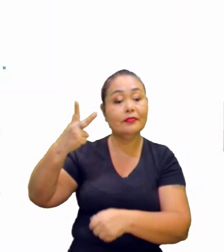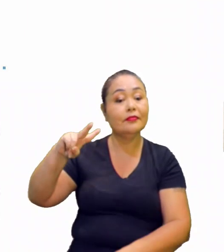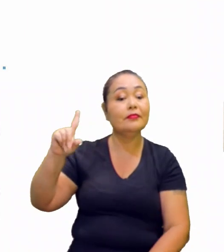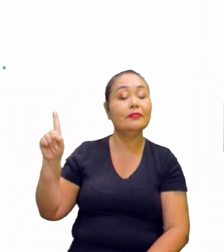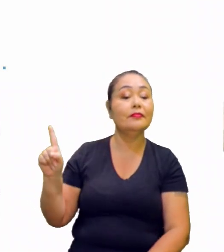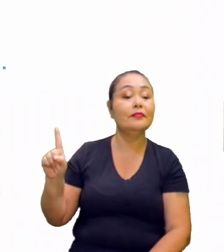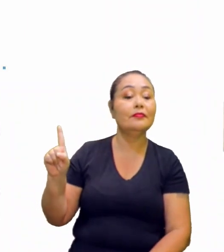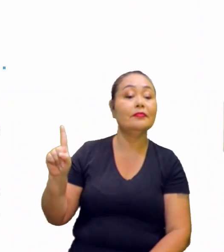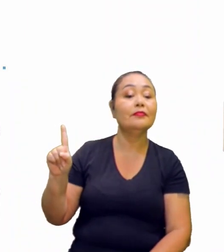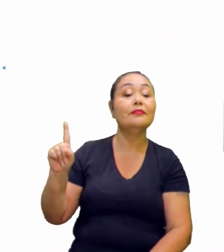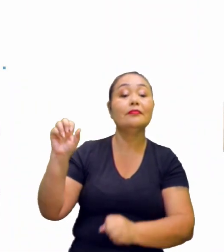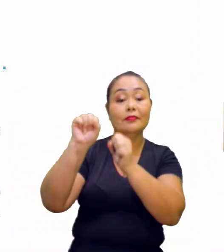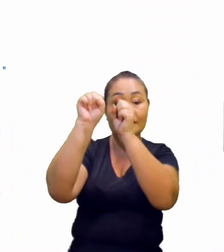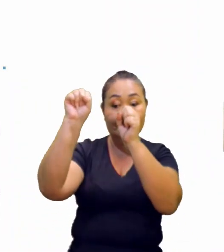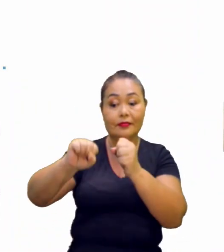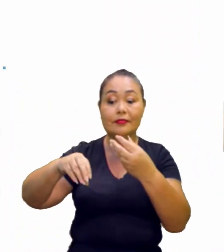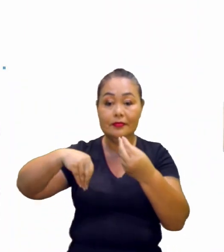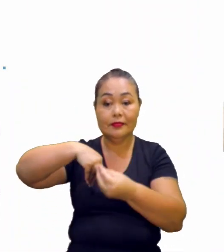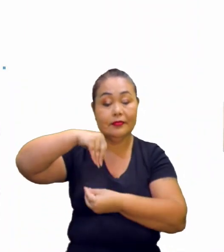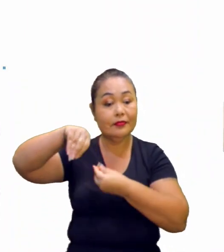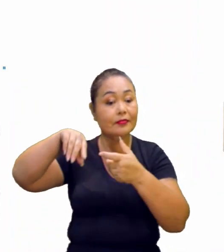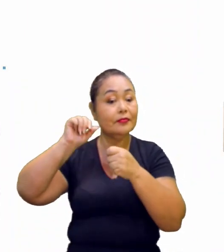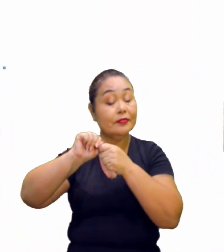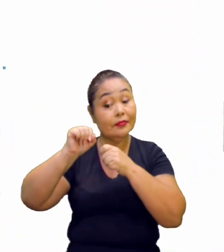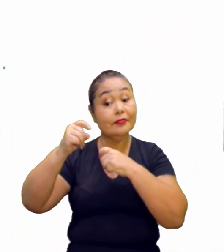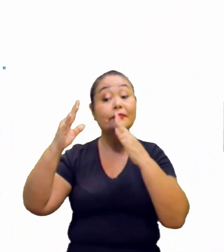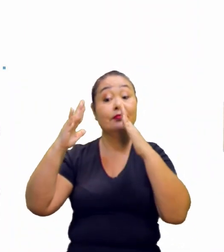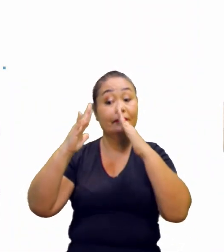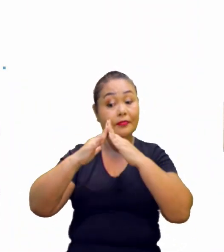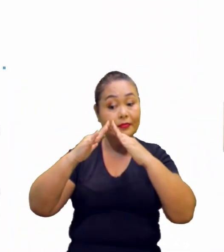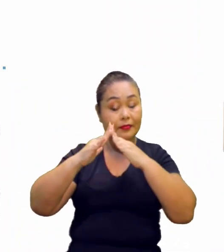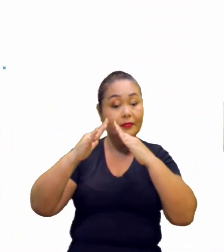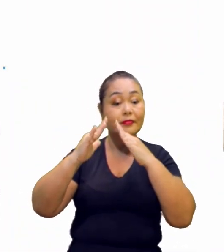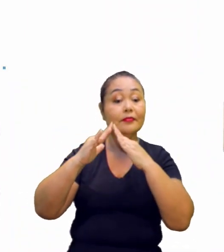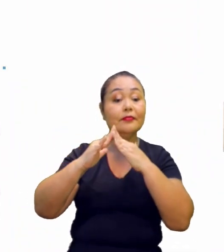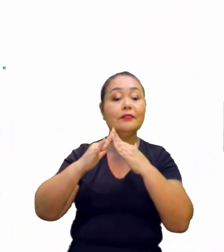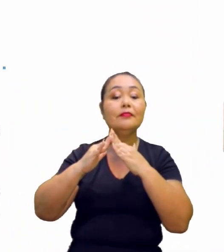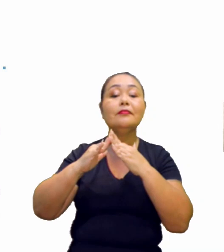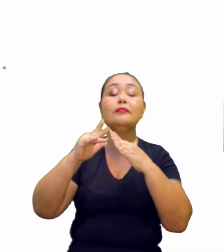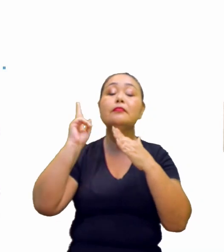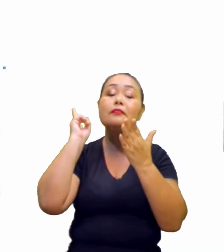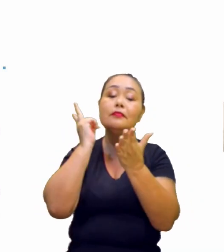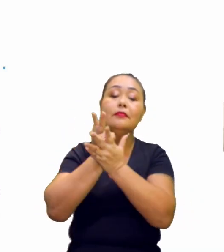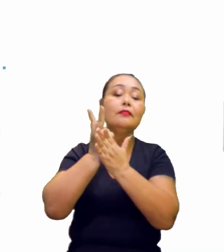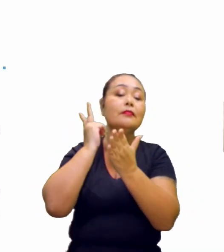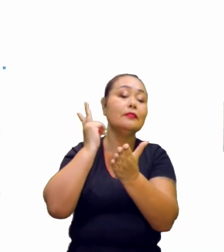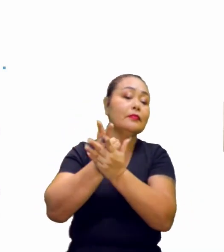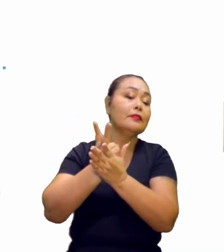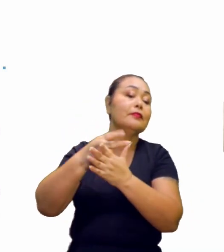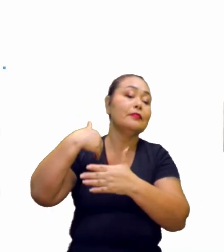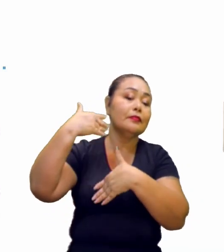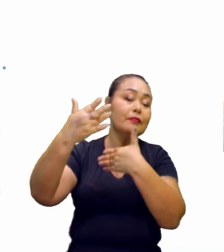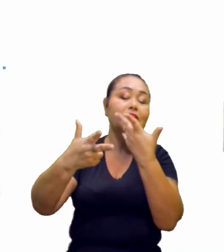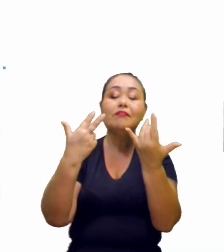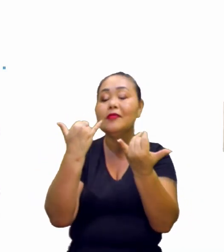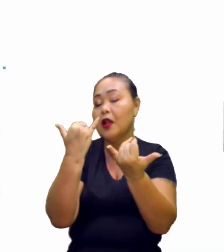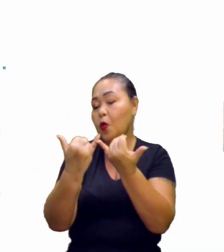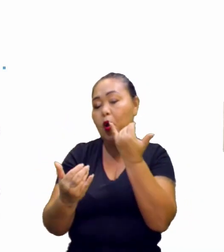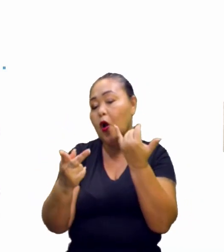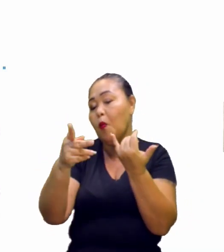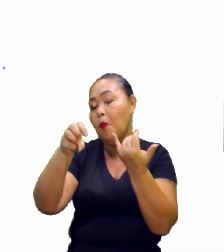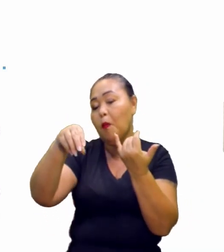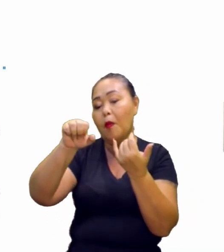ó, que são os sistemas mistos. Pomares caseiros são os sistemas de cultivos perenes semelhantes aos pomares que a gente tem aí, né?